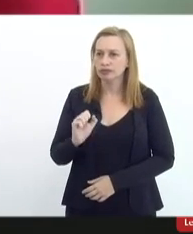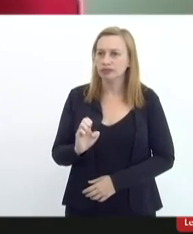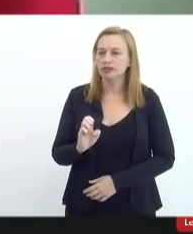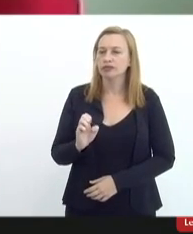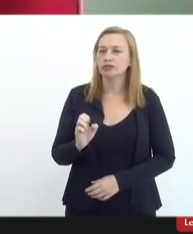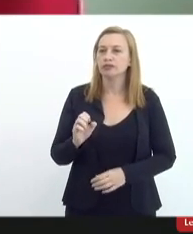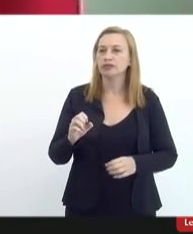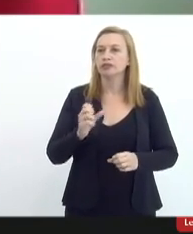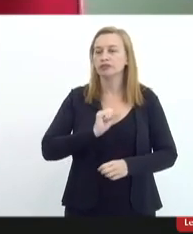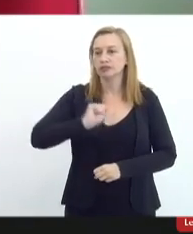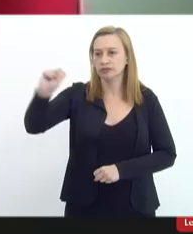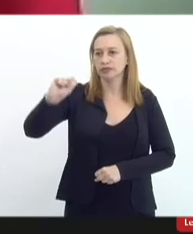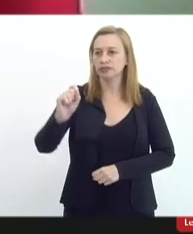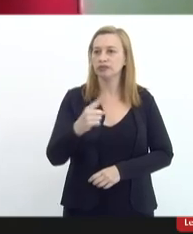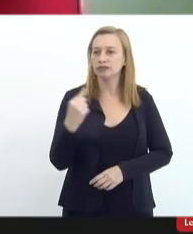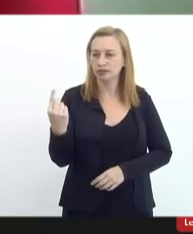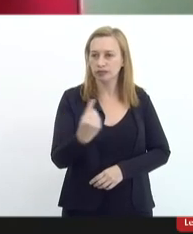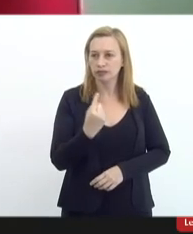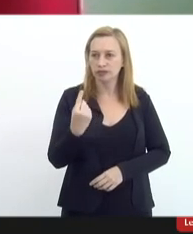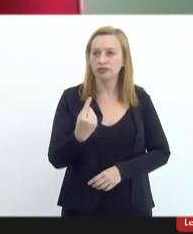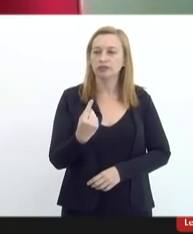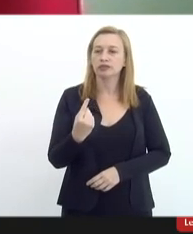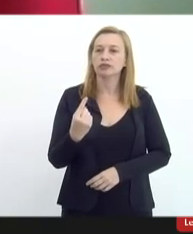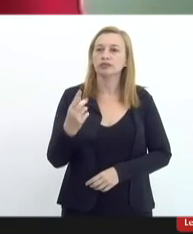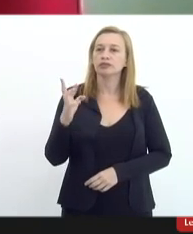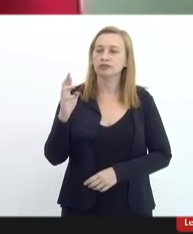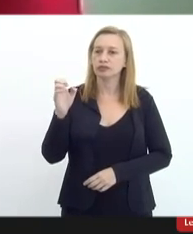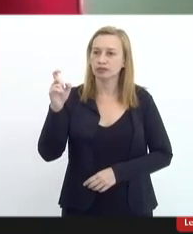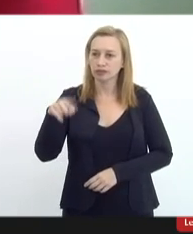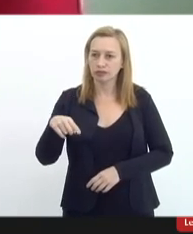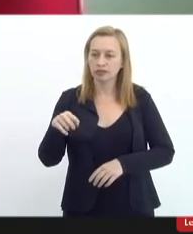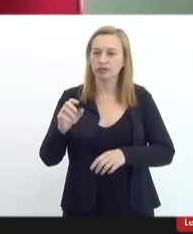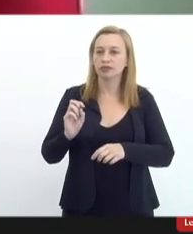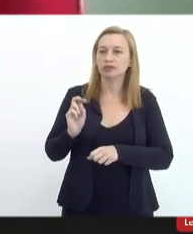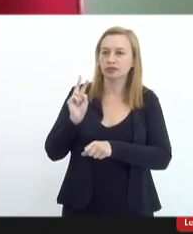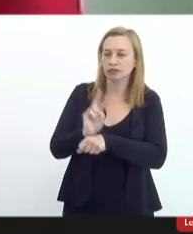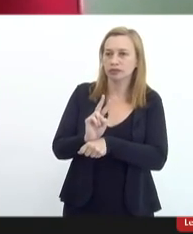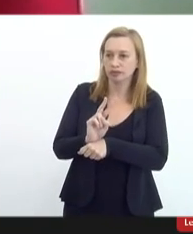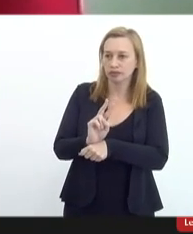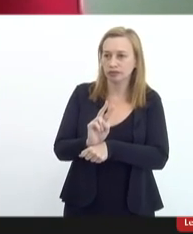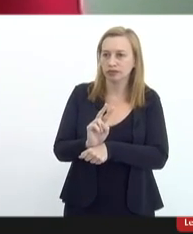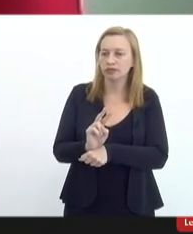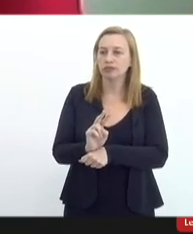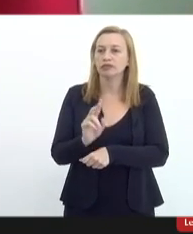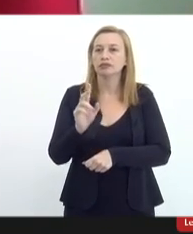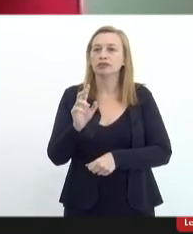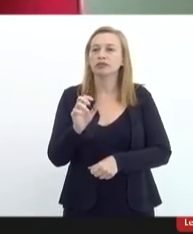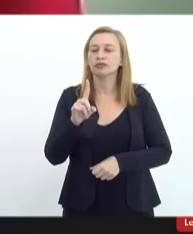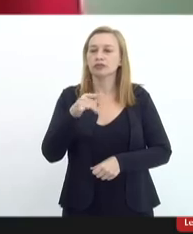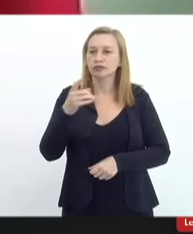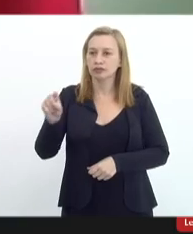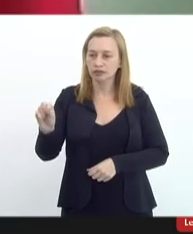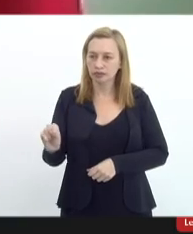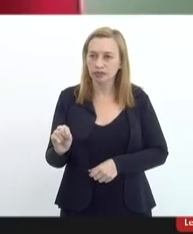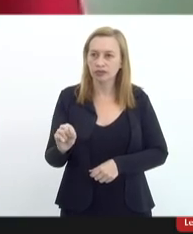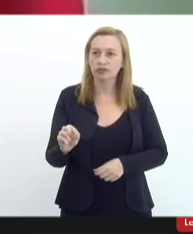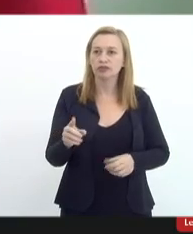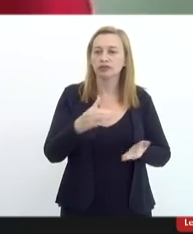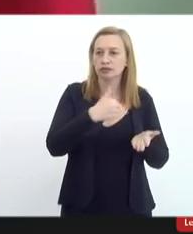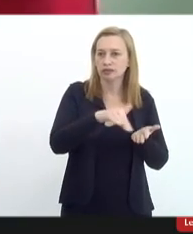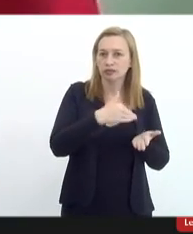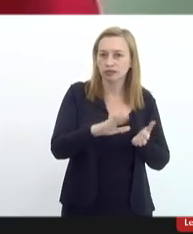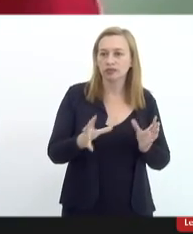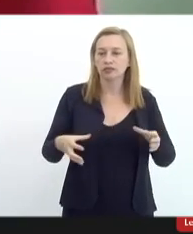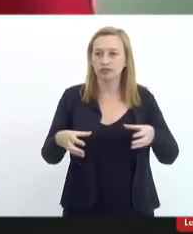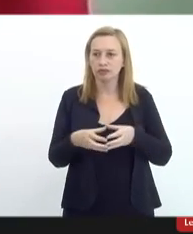todos nós, né? Que os orixás nos protejam e passar então para a Adriana de Nanã, lembrando aqui não só a Secretaria da Comissão,